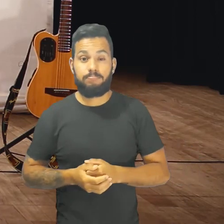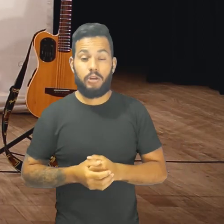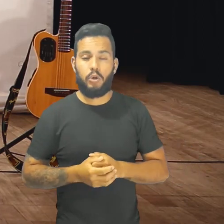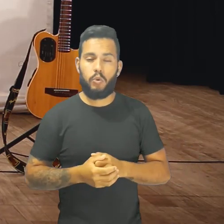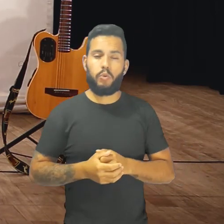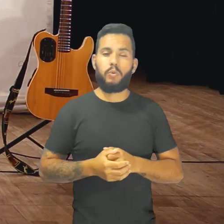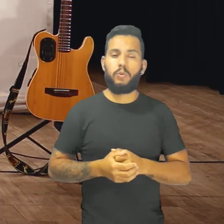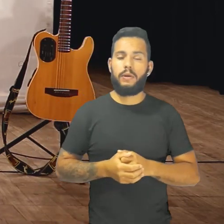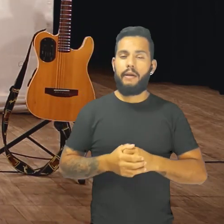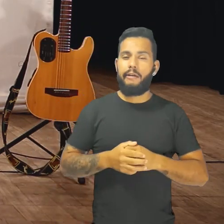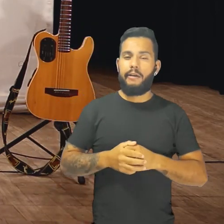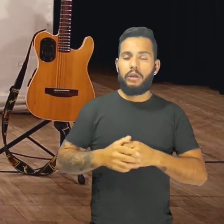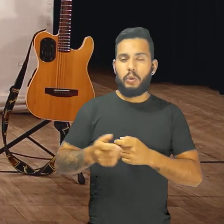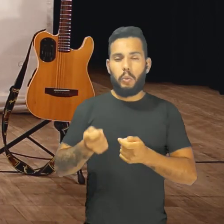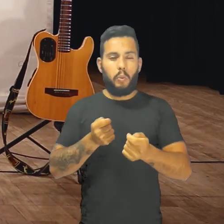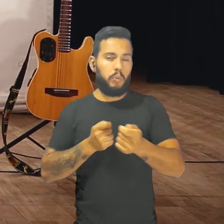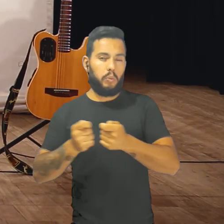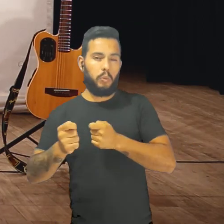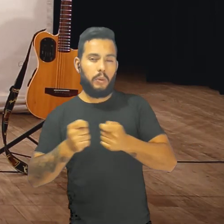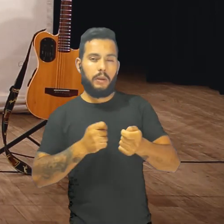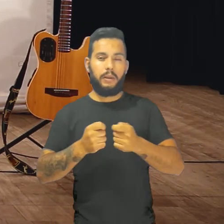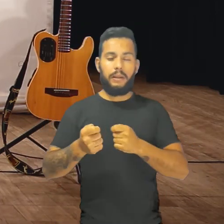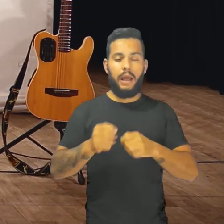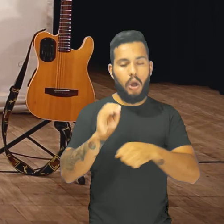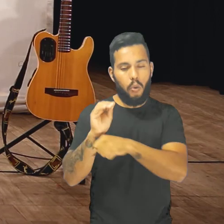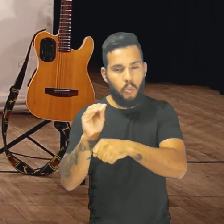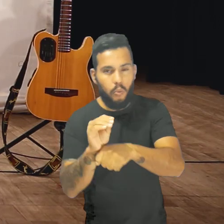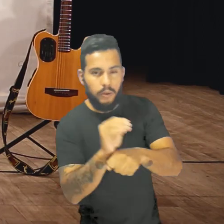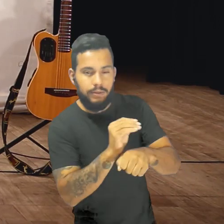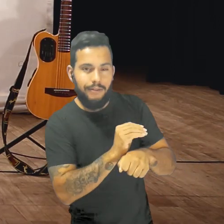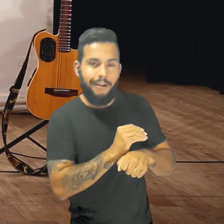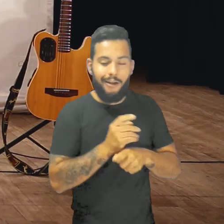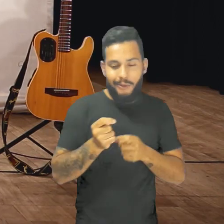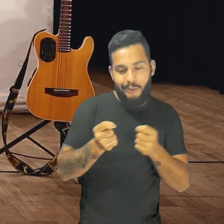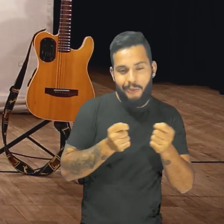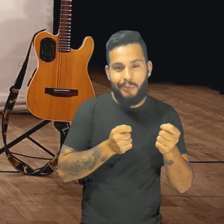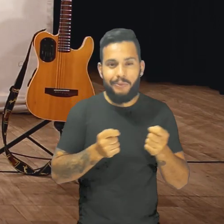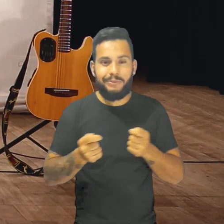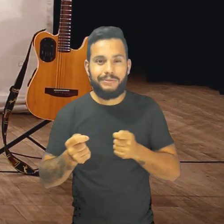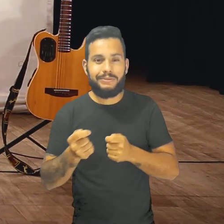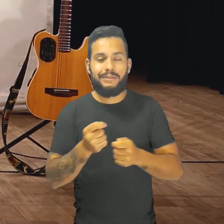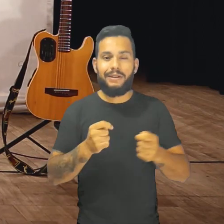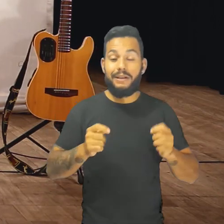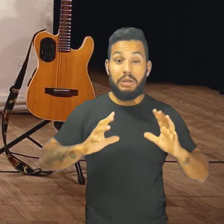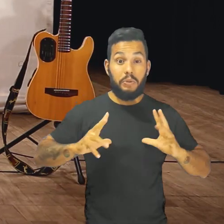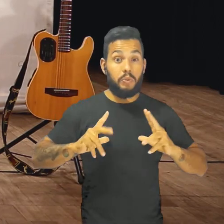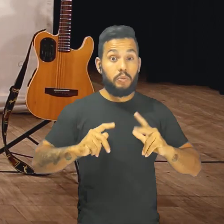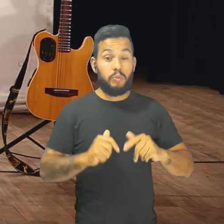Preservar, reciclar, poupar e respeitar, cuidar e